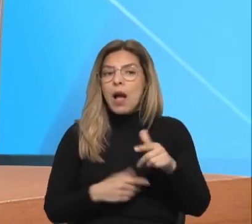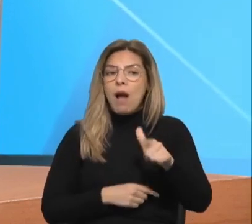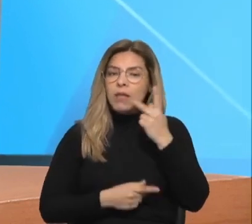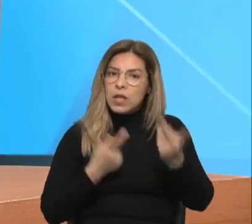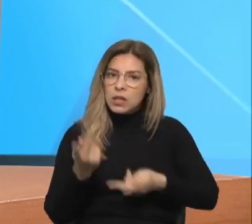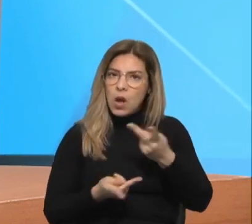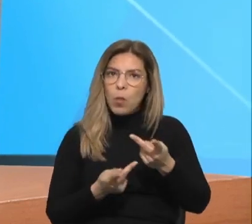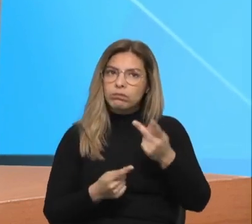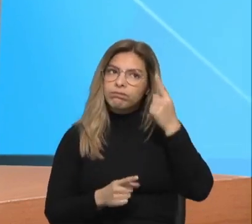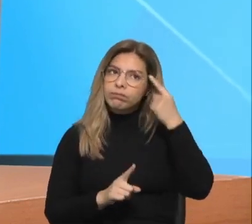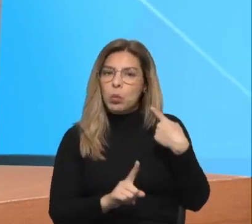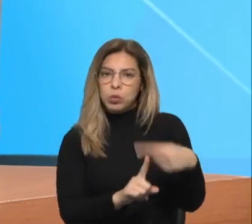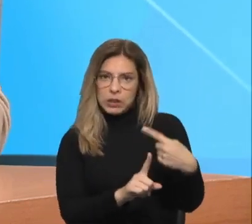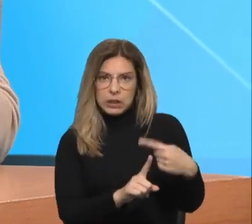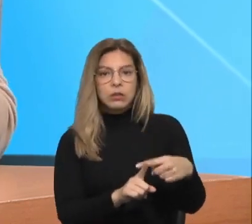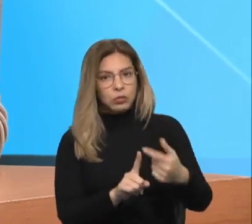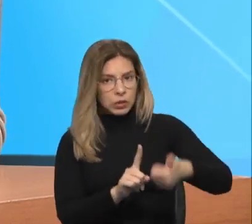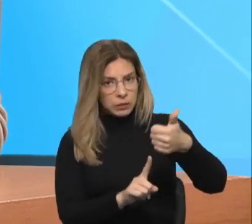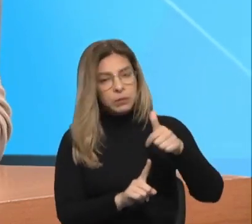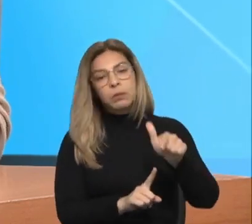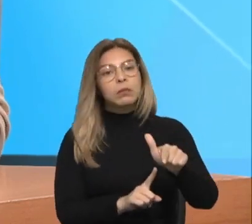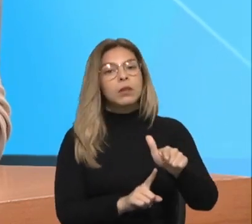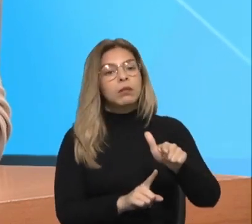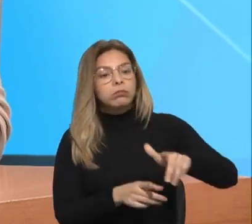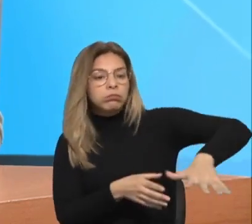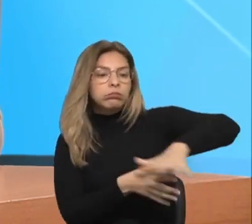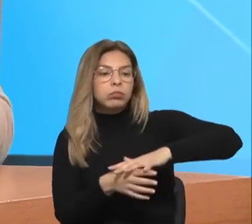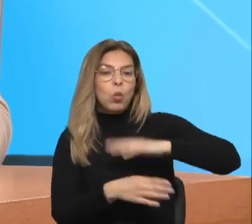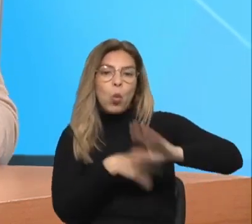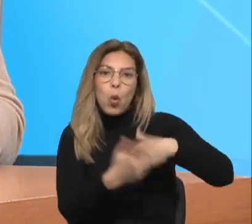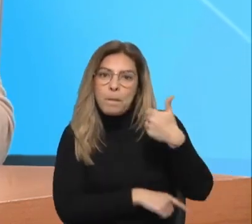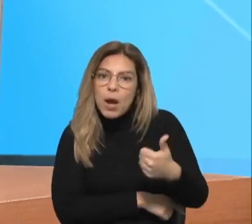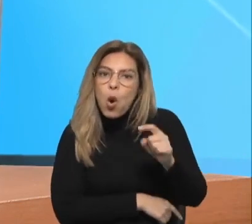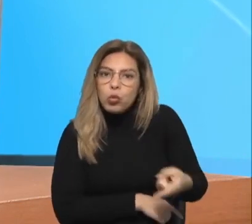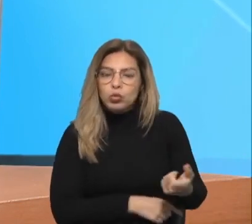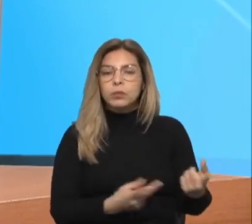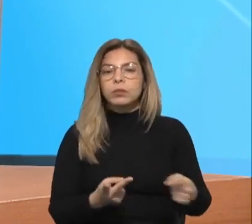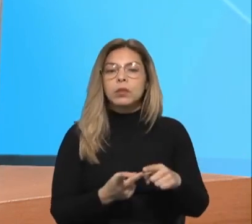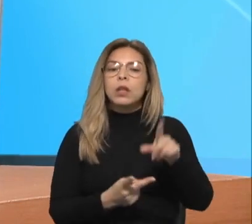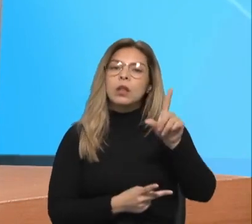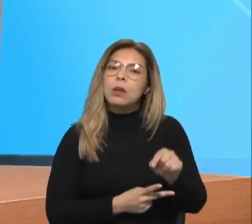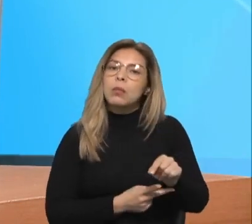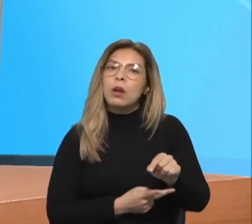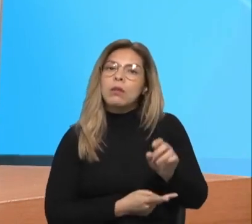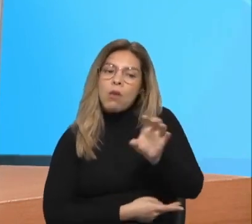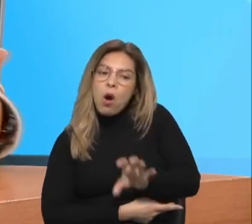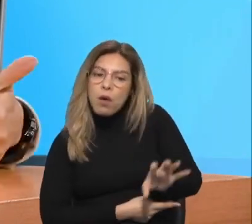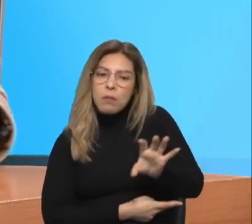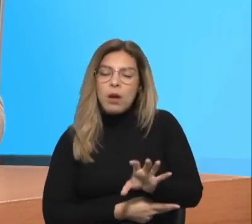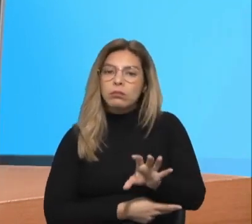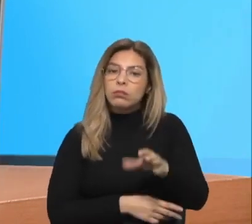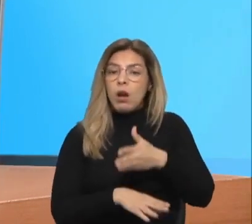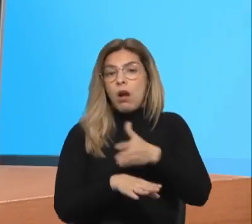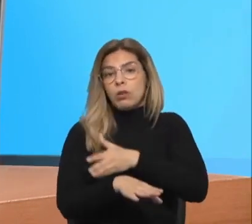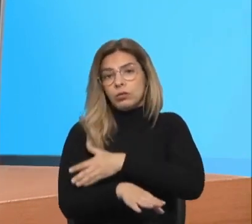sentido positivo, não é? Certo, Neste certo. sentido de ver o que é que correu bem. Certamente uma avaliação à luz do espírito e à luz do que nos foi pedido, como aliás